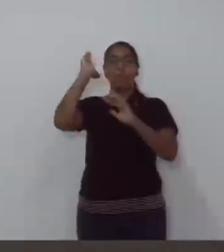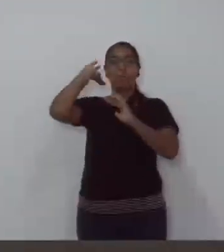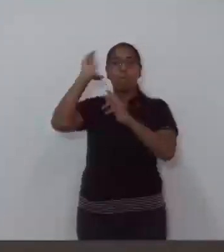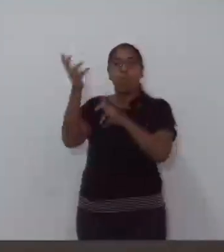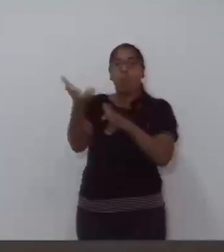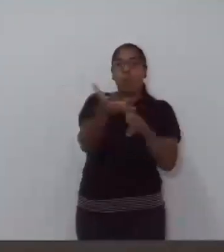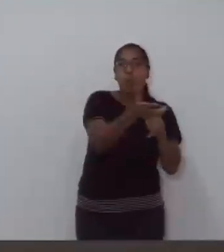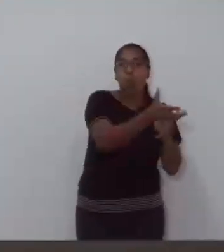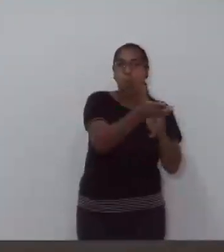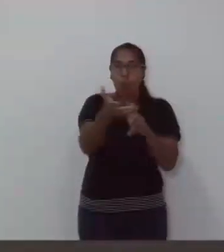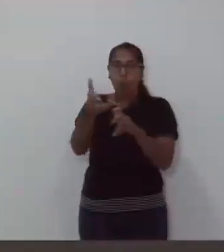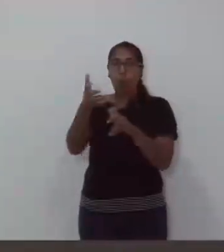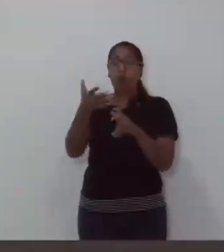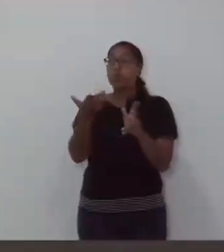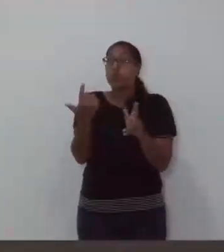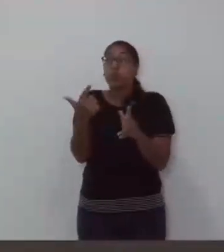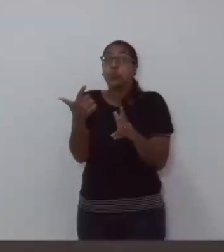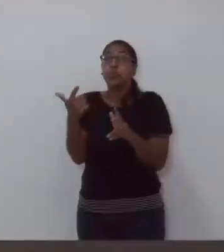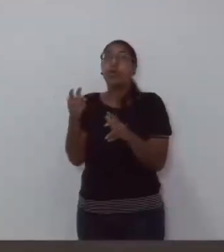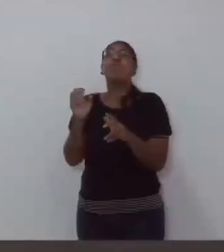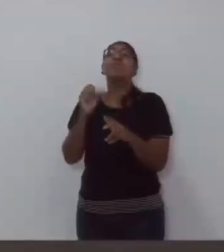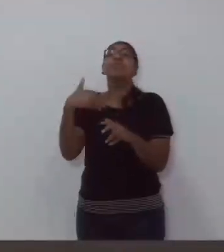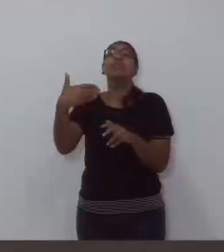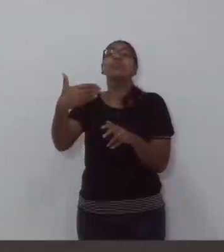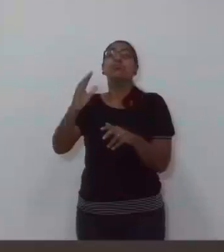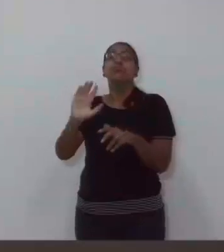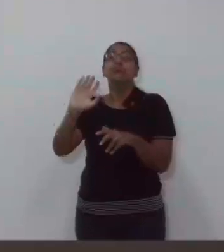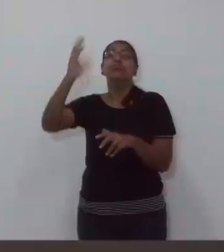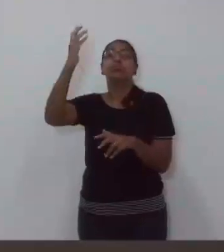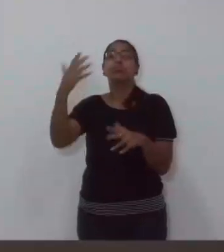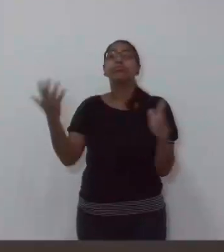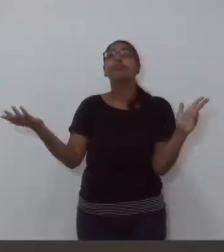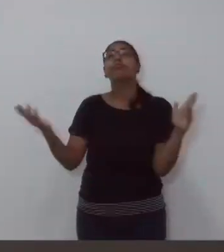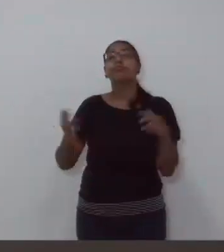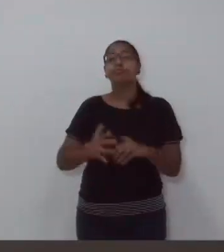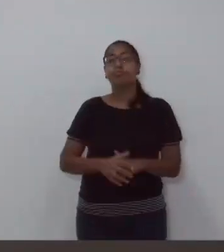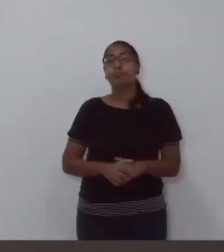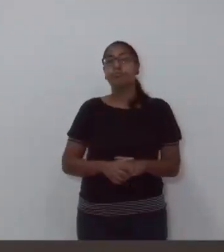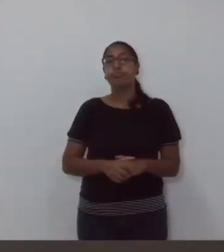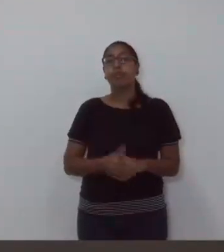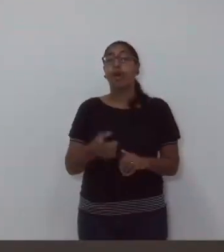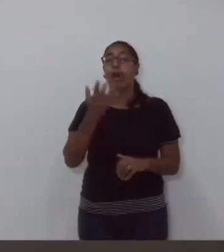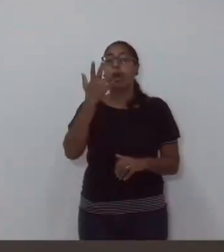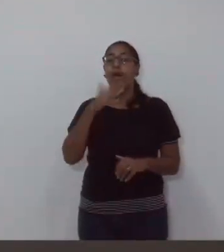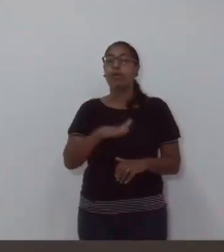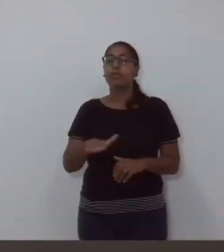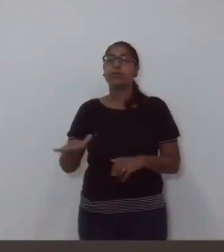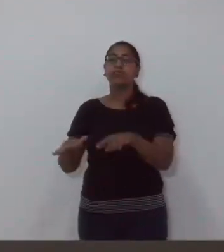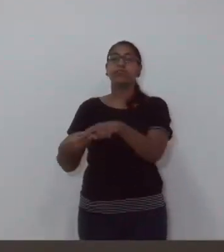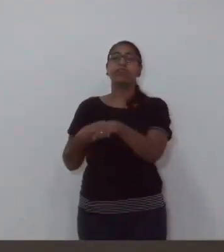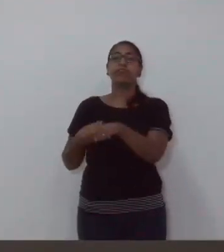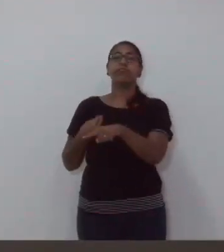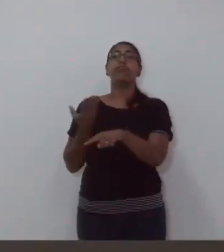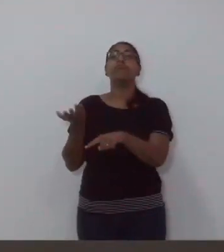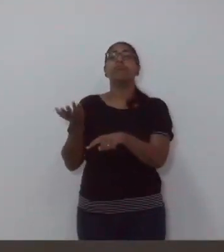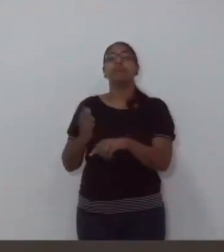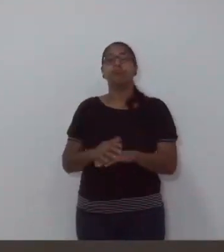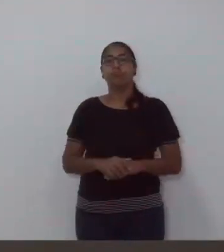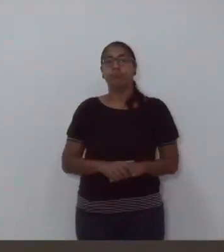corpo de bombeiro. E se acontece alguma coisa lá, com as nossas crianças?